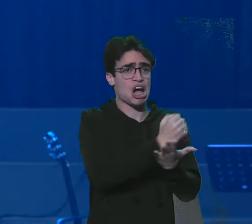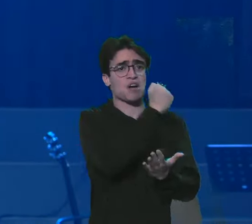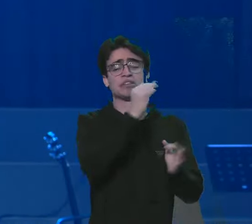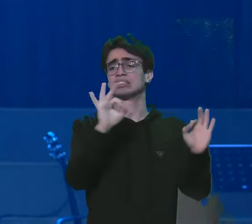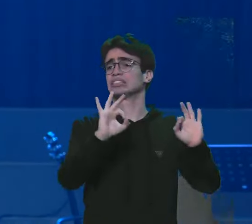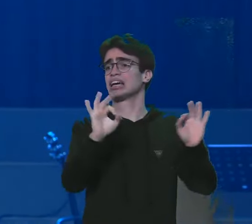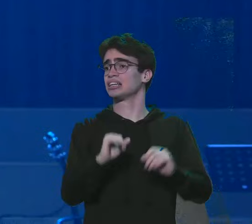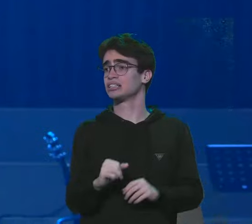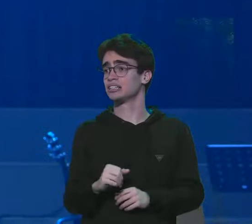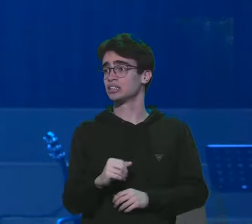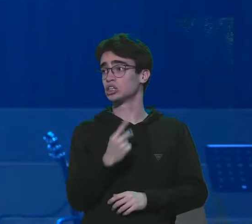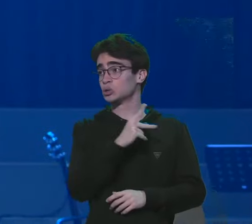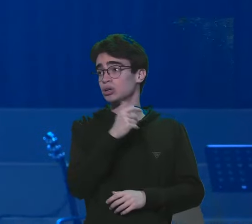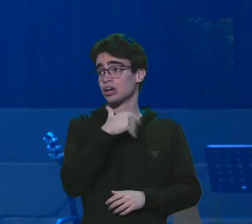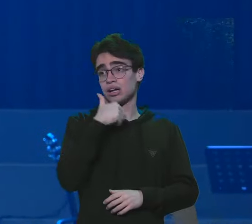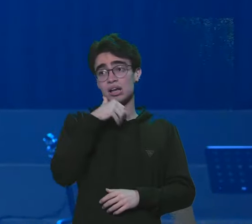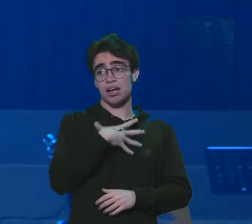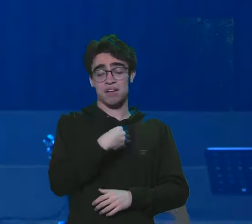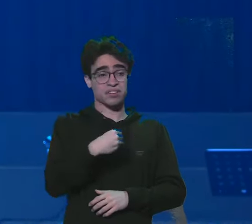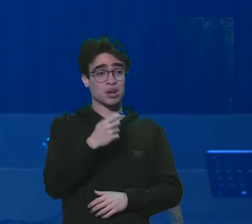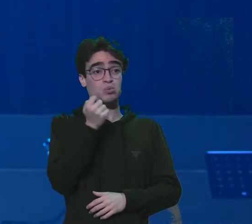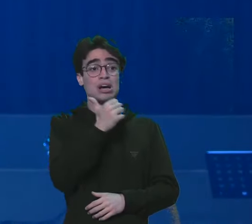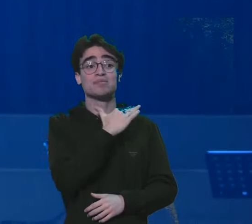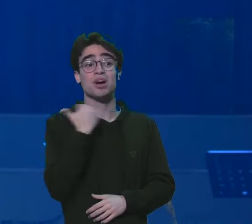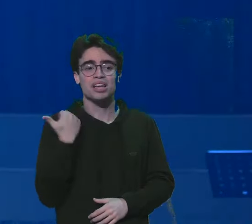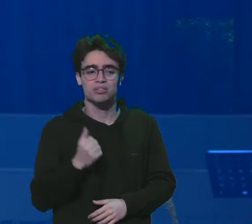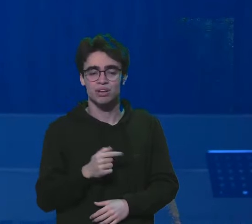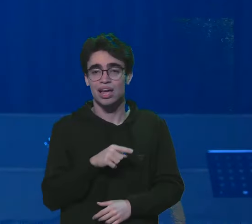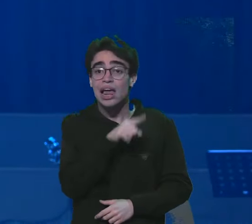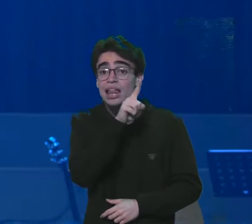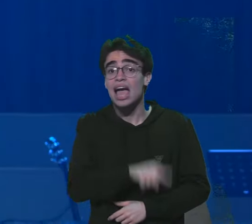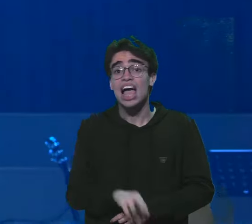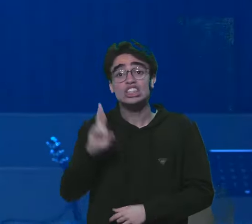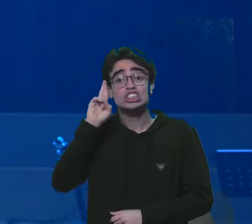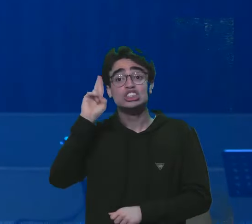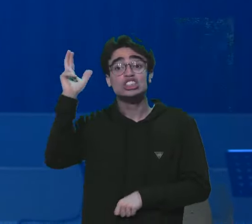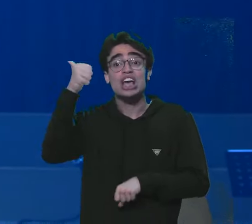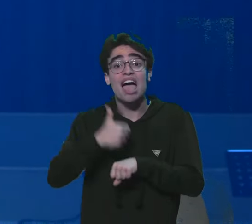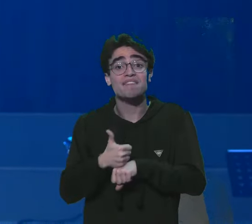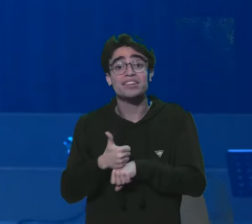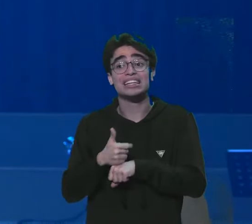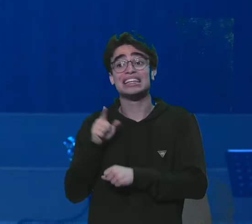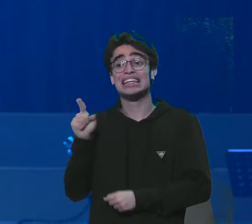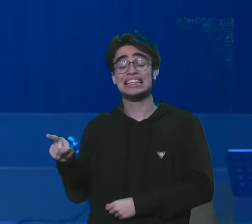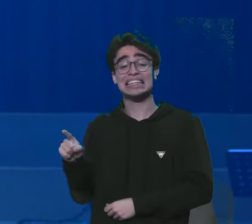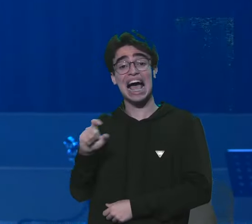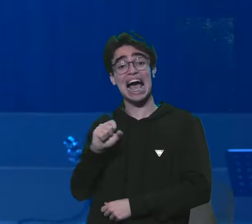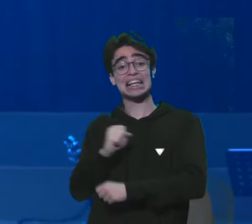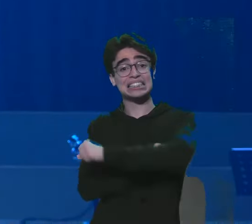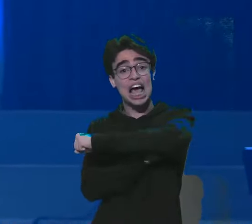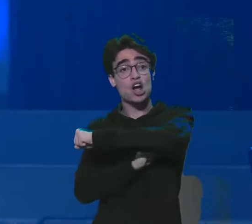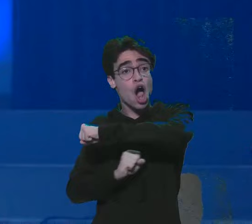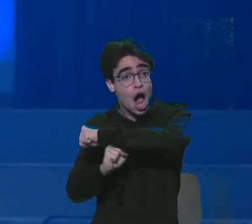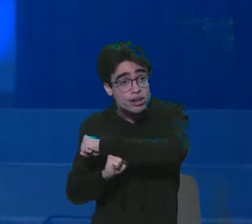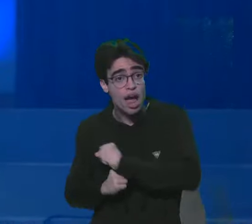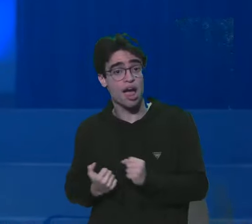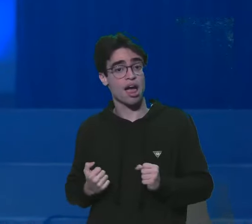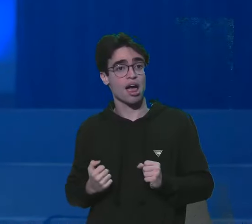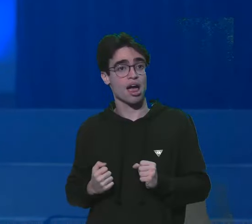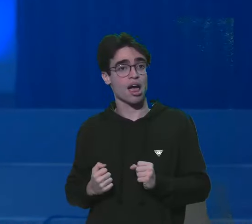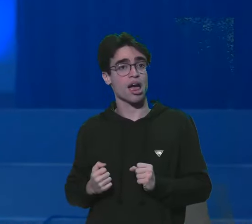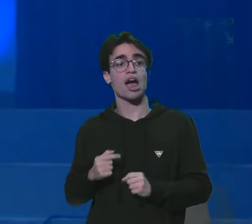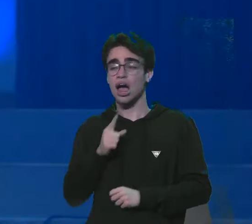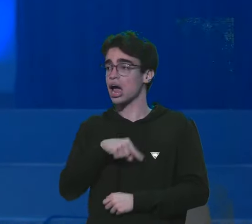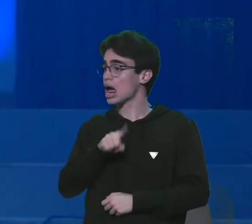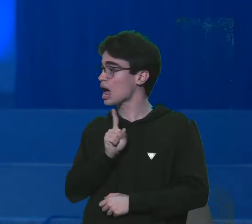filha dele estava morrendo. Ele era chefe da sinagoga. As pessoas iam para o lugar que ele